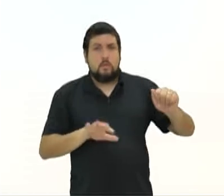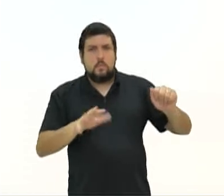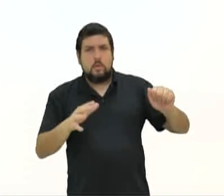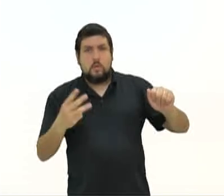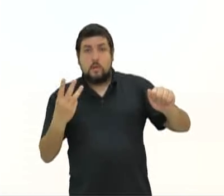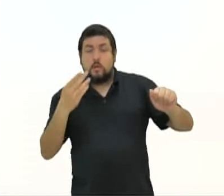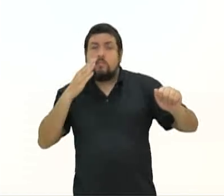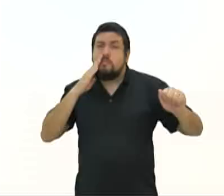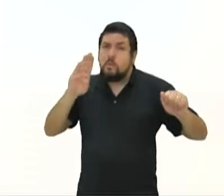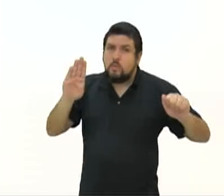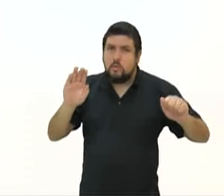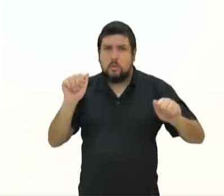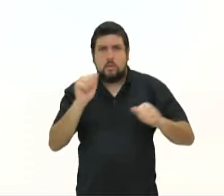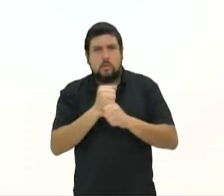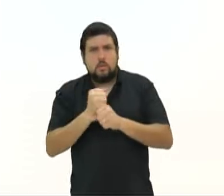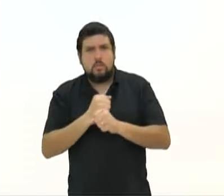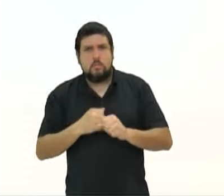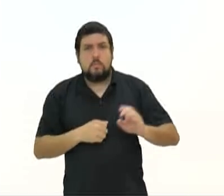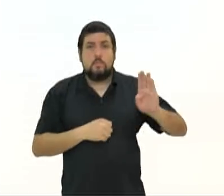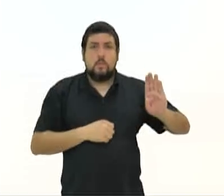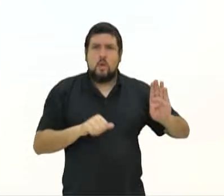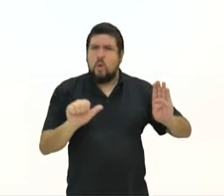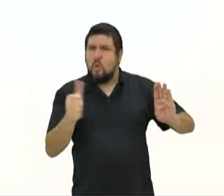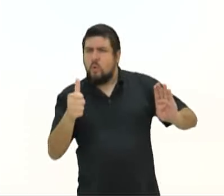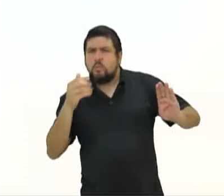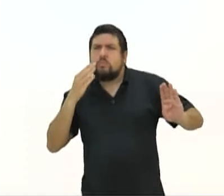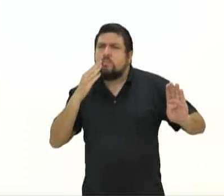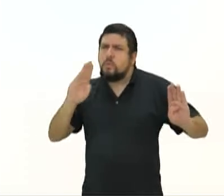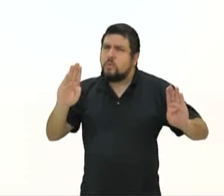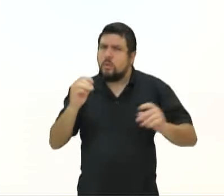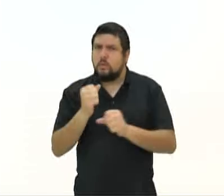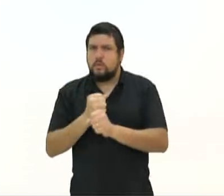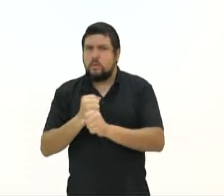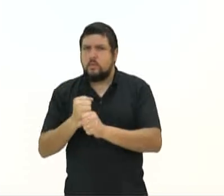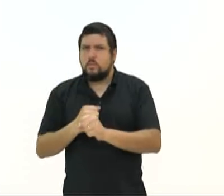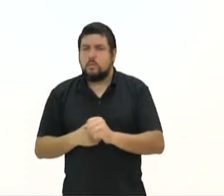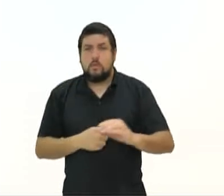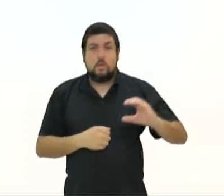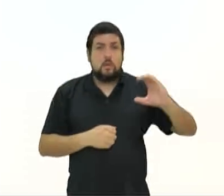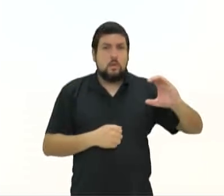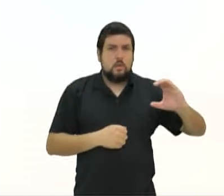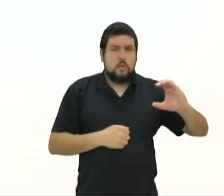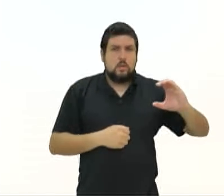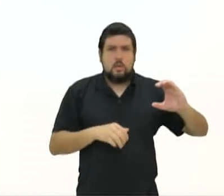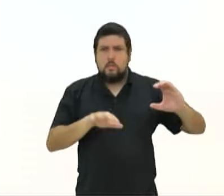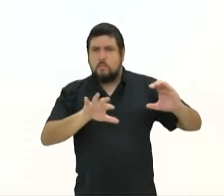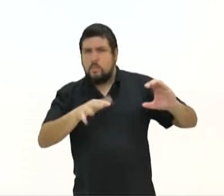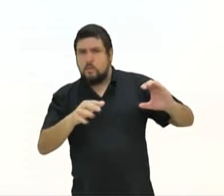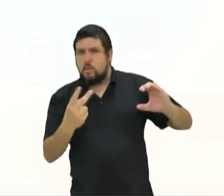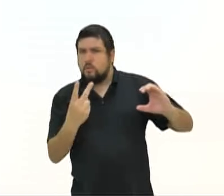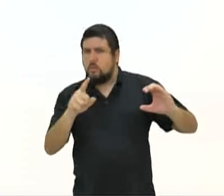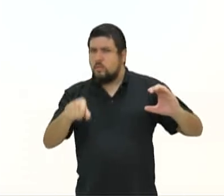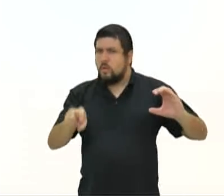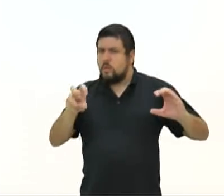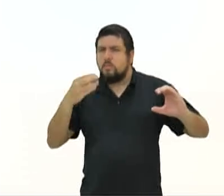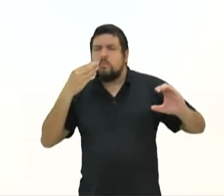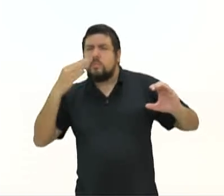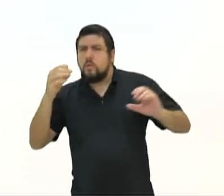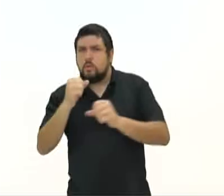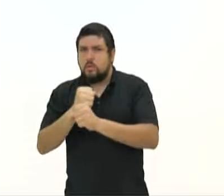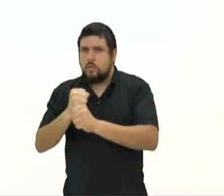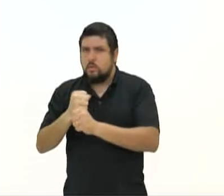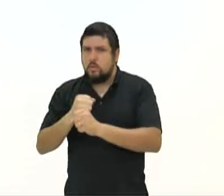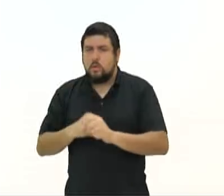anos. Letra B, mais ou menos 11 bilhões de anos. Letra C, mais ou menos 2,5 bilhões de anos.